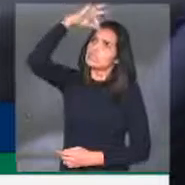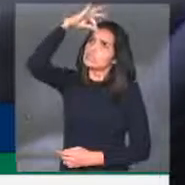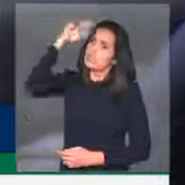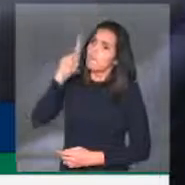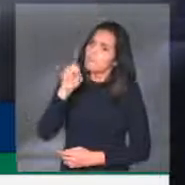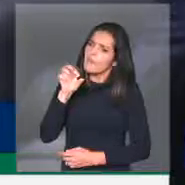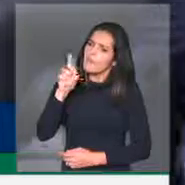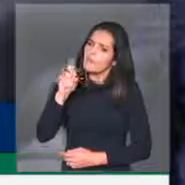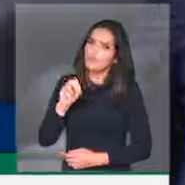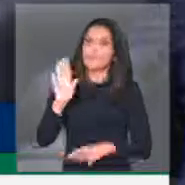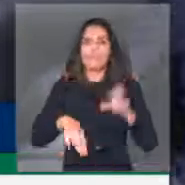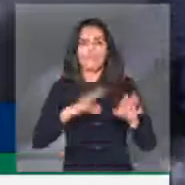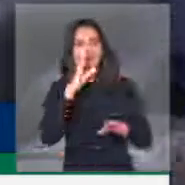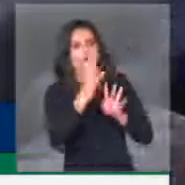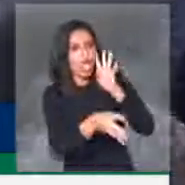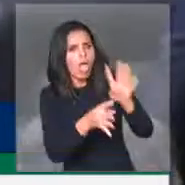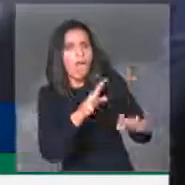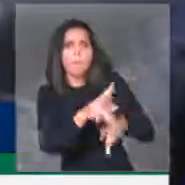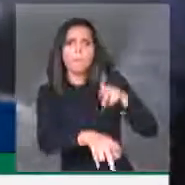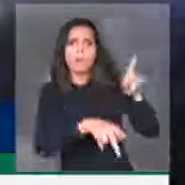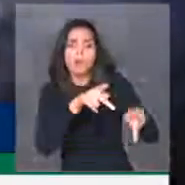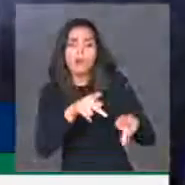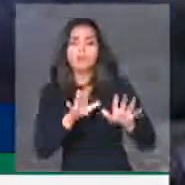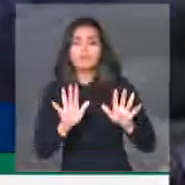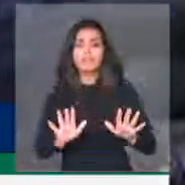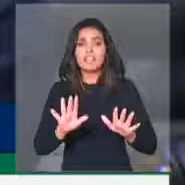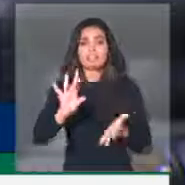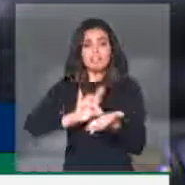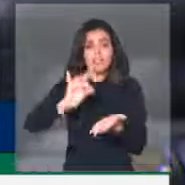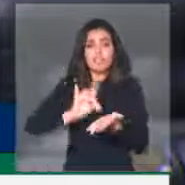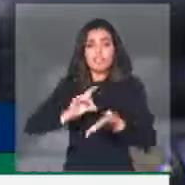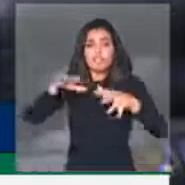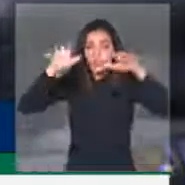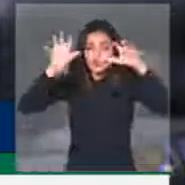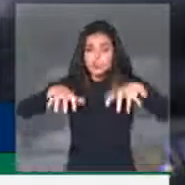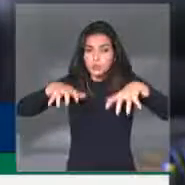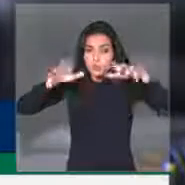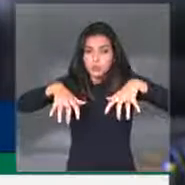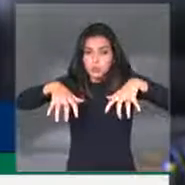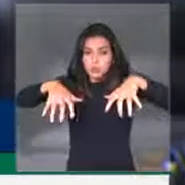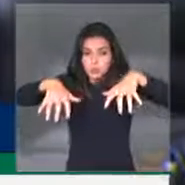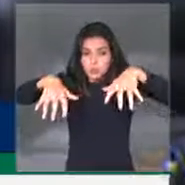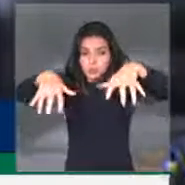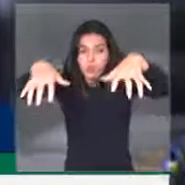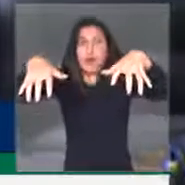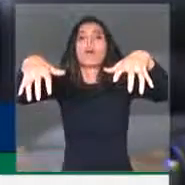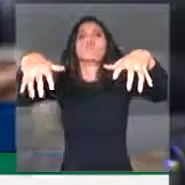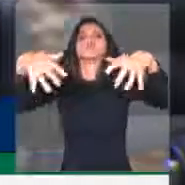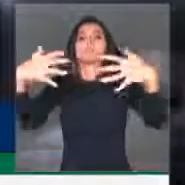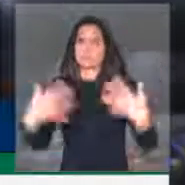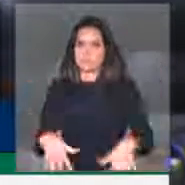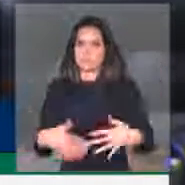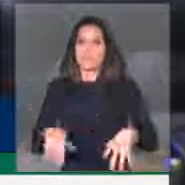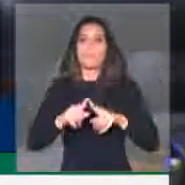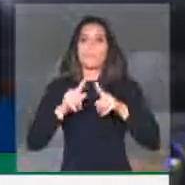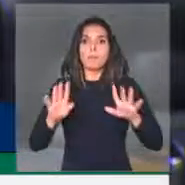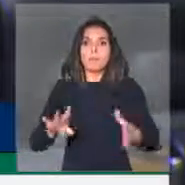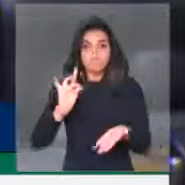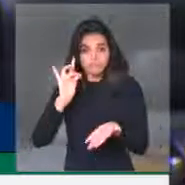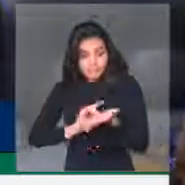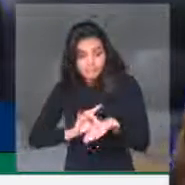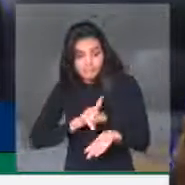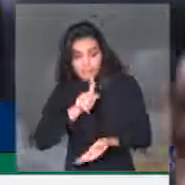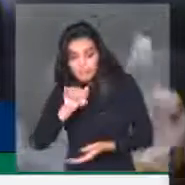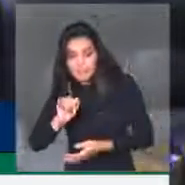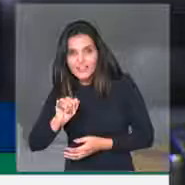Na verdade, a chuva foi num nível muito elevado, mas é verdade também que até a pia da nossa casa, se